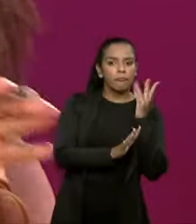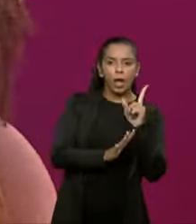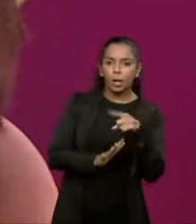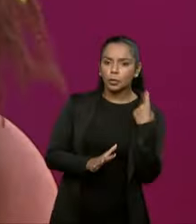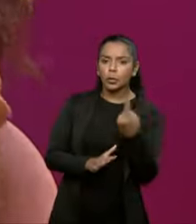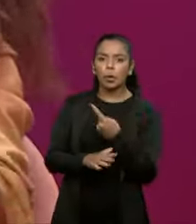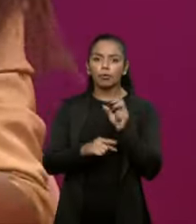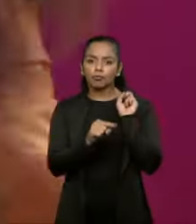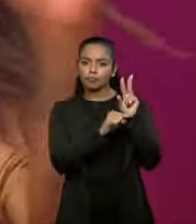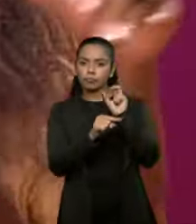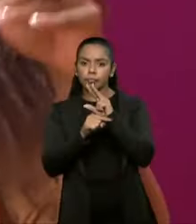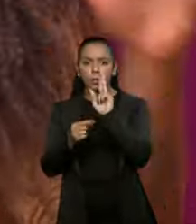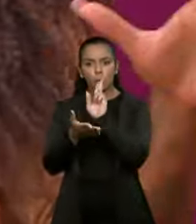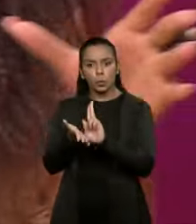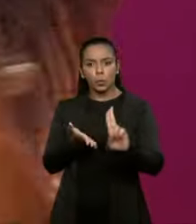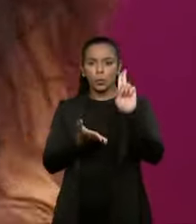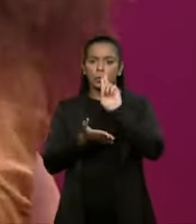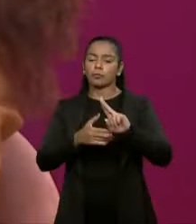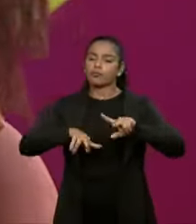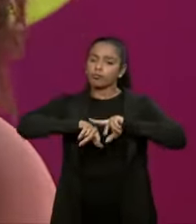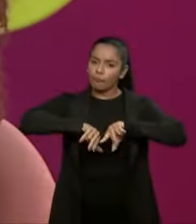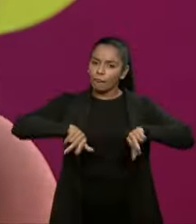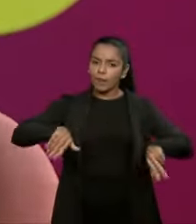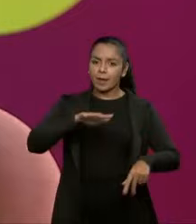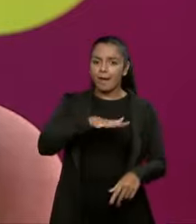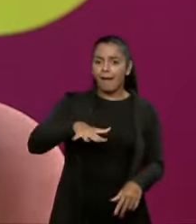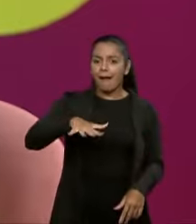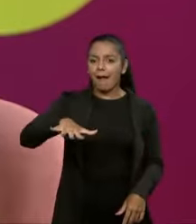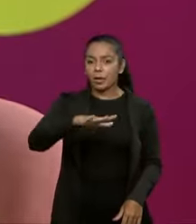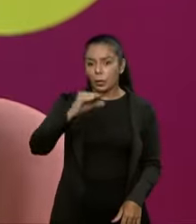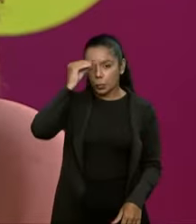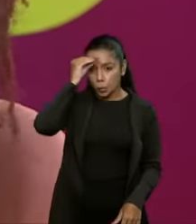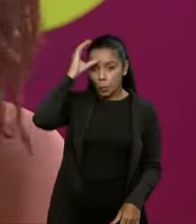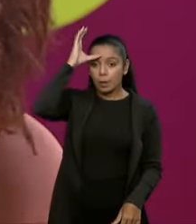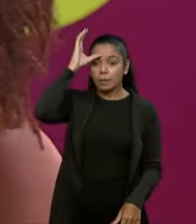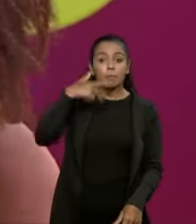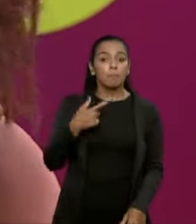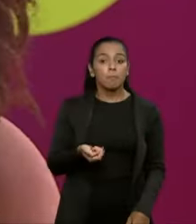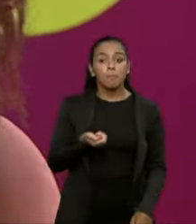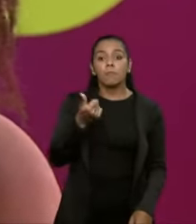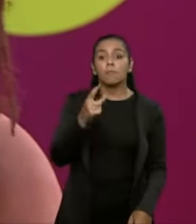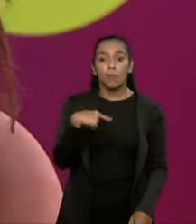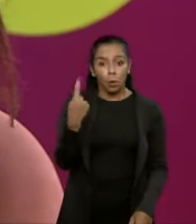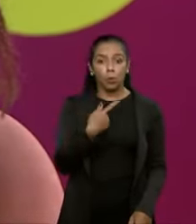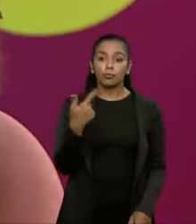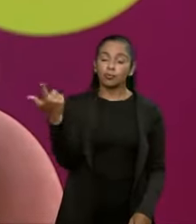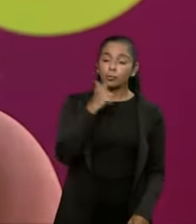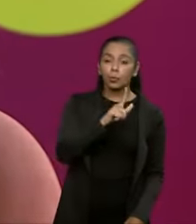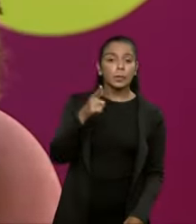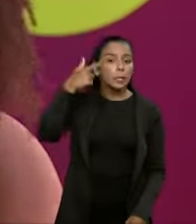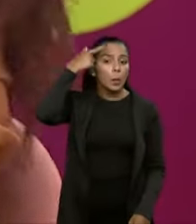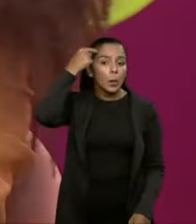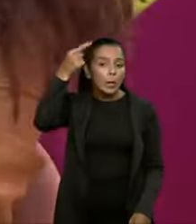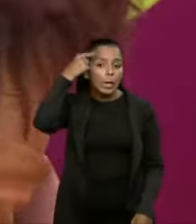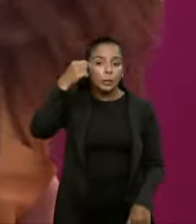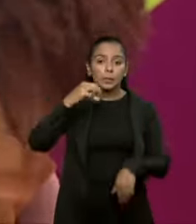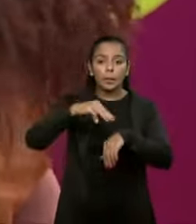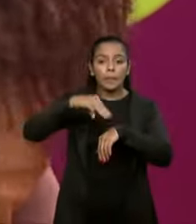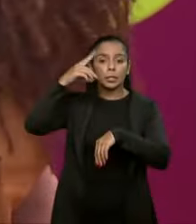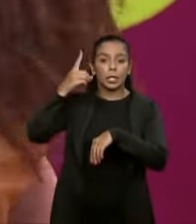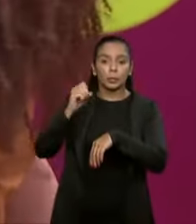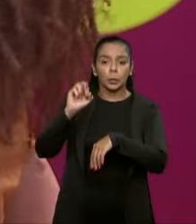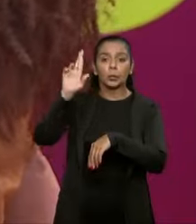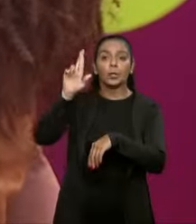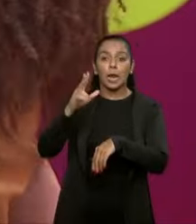pela universidade, em diferentes campos, mas pouquíssimos de nós tiveram na graduação, no mestrado, no doutorado,